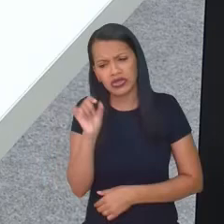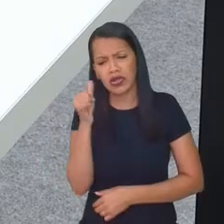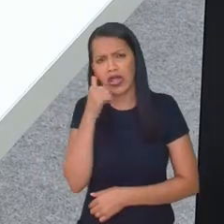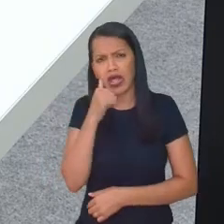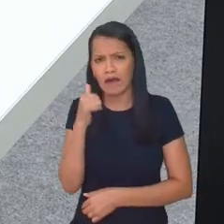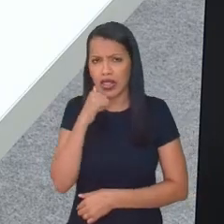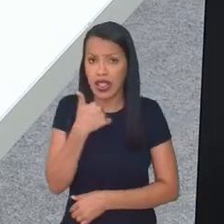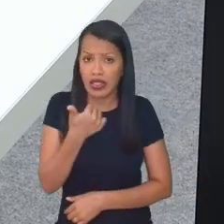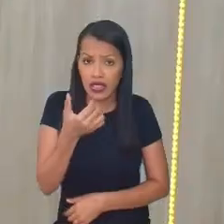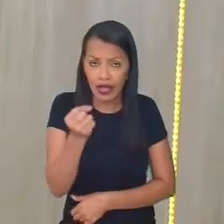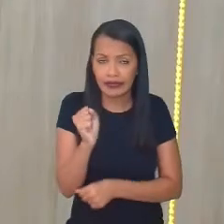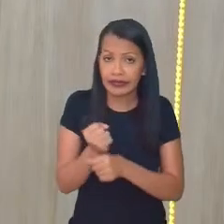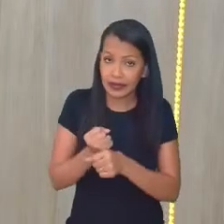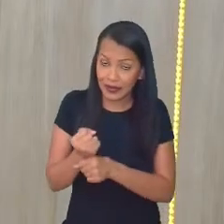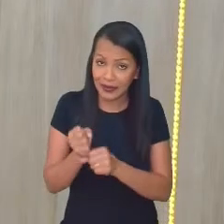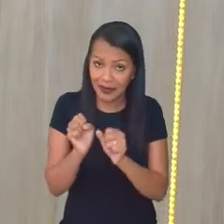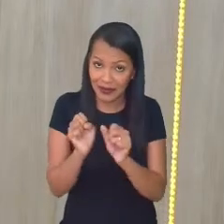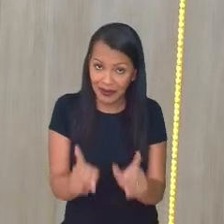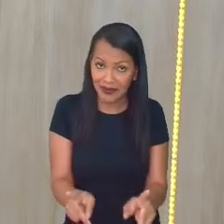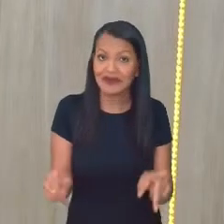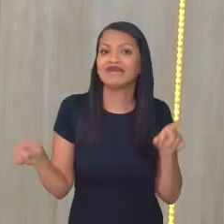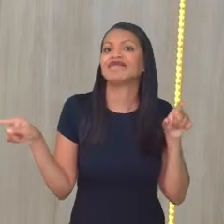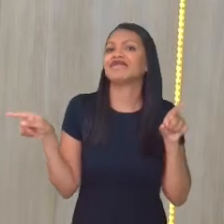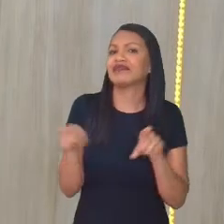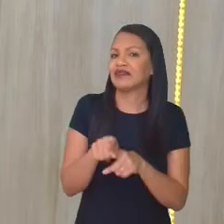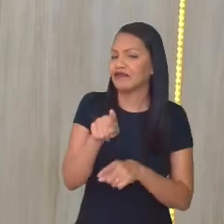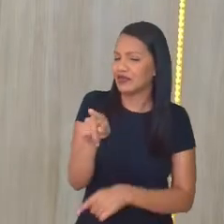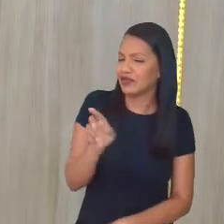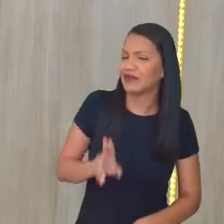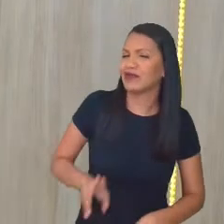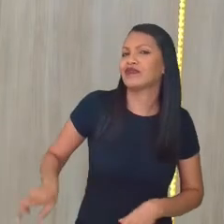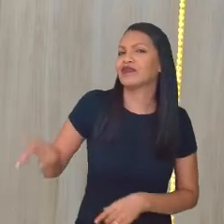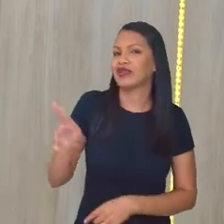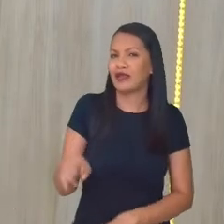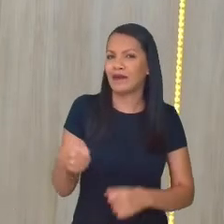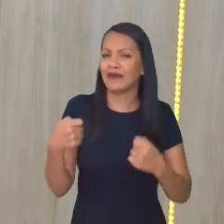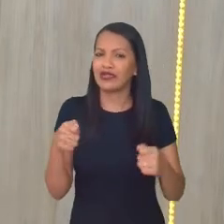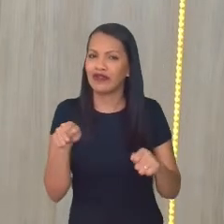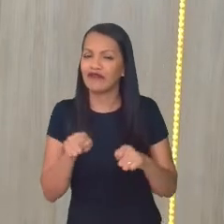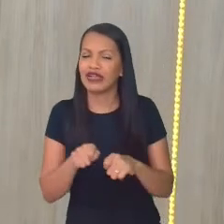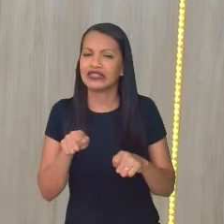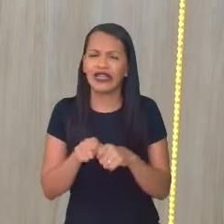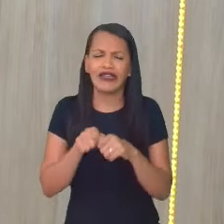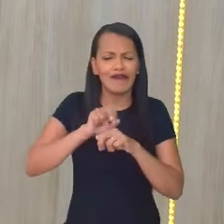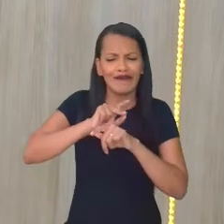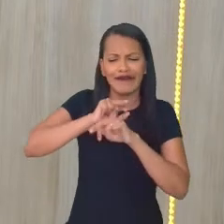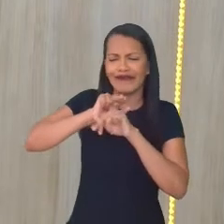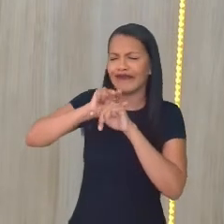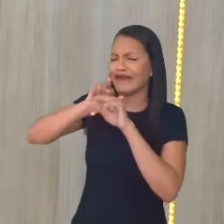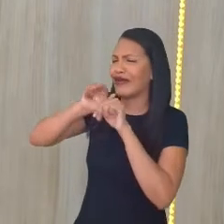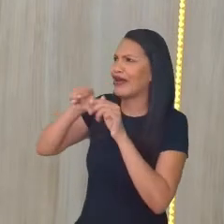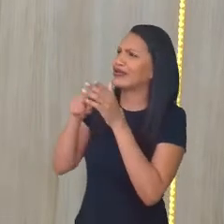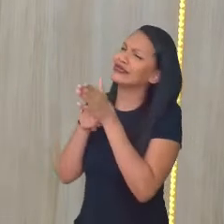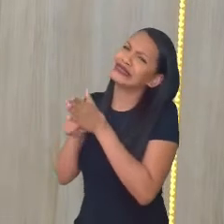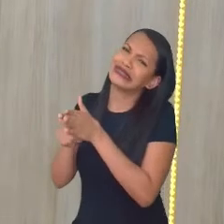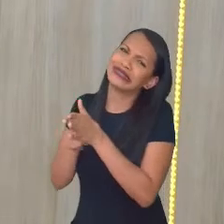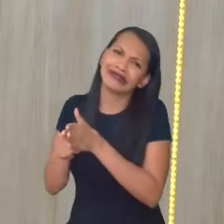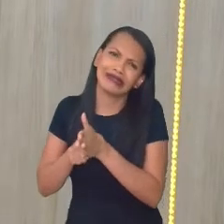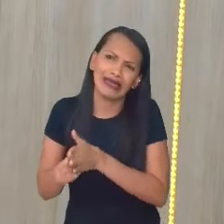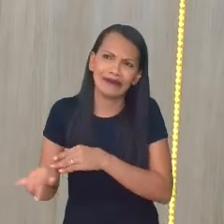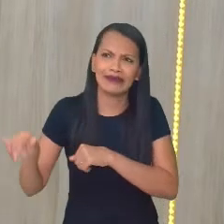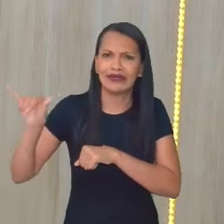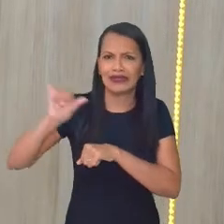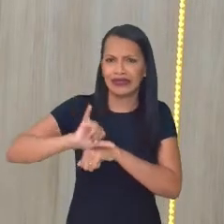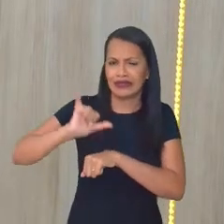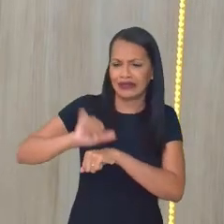até 10 anos. Mas o DIU também, para usar, você tem que fazer uma série de exames, o médico vai pedir tanto de cobre, como